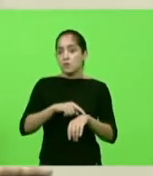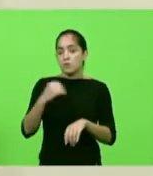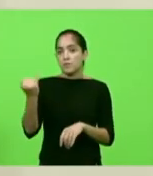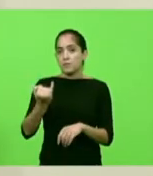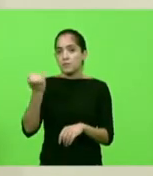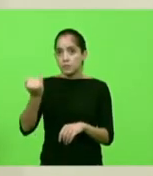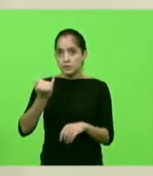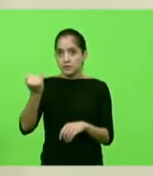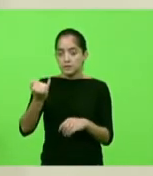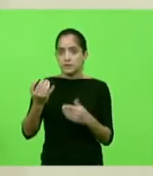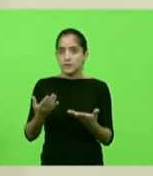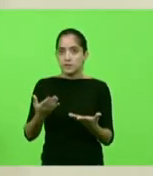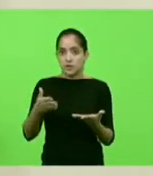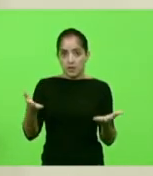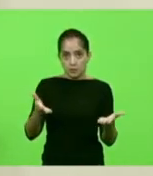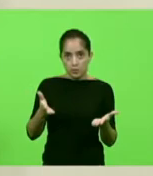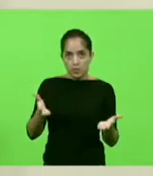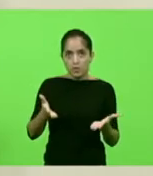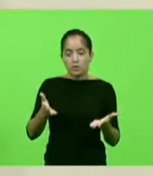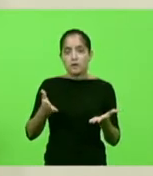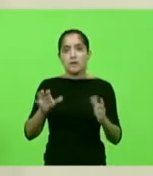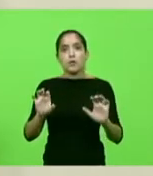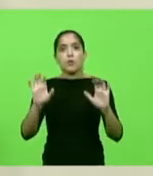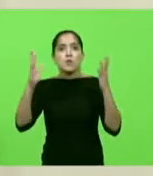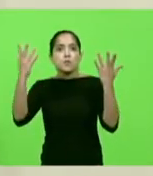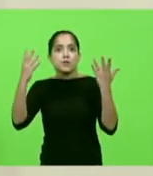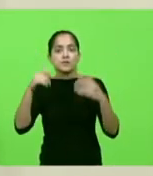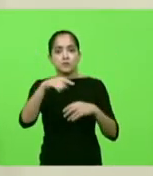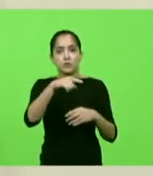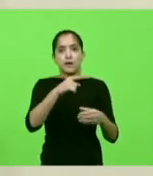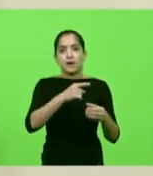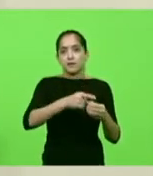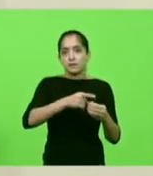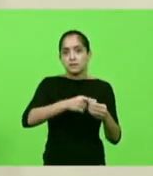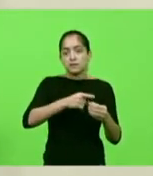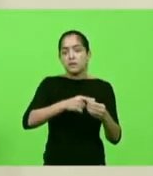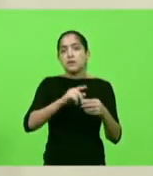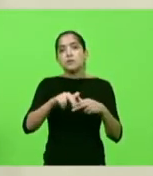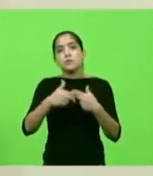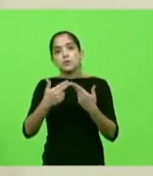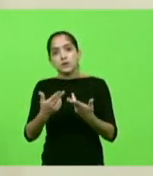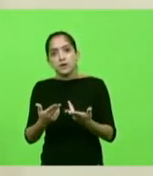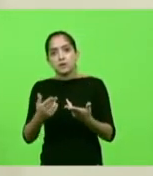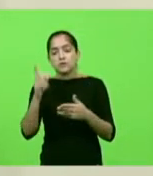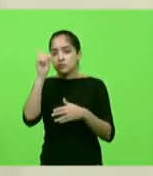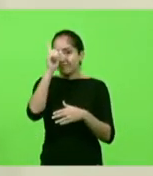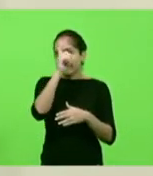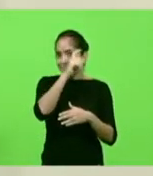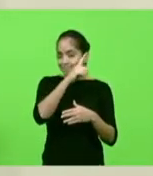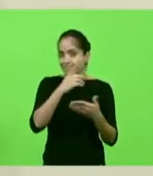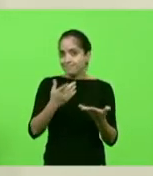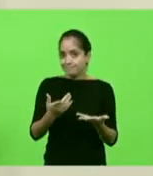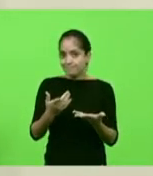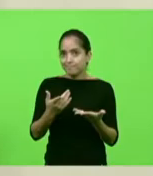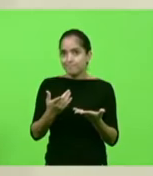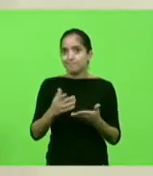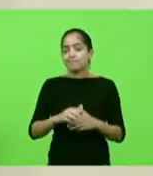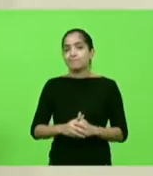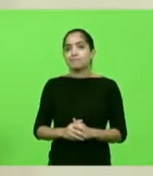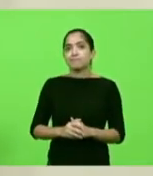não teremos nesse ano comemorações lá no município em razão das dificuldades